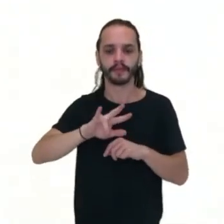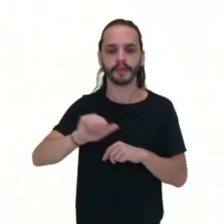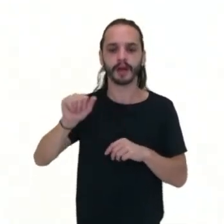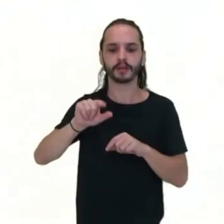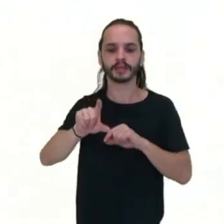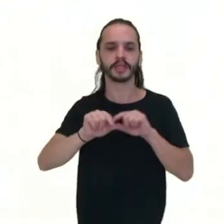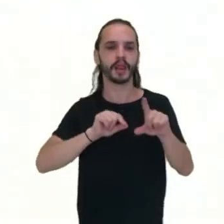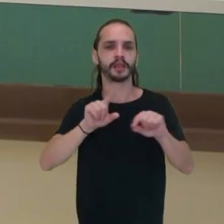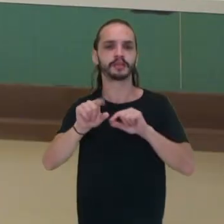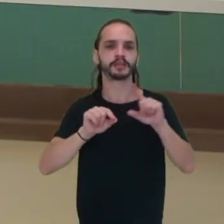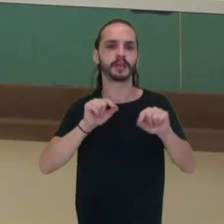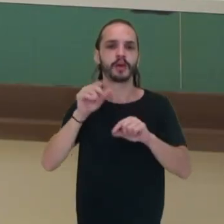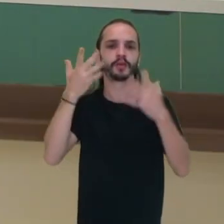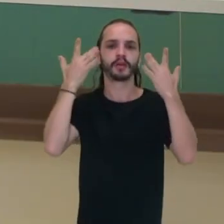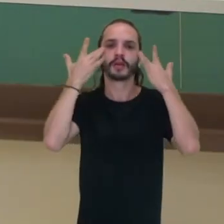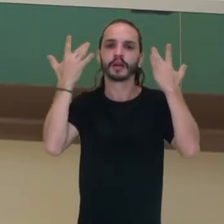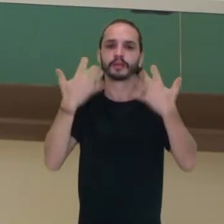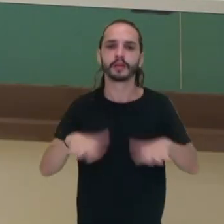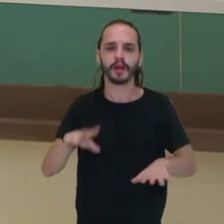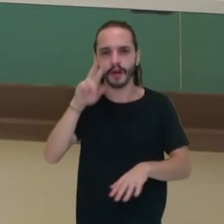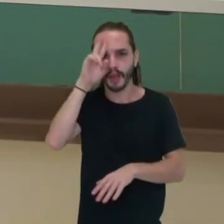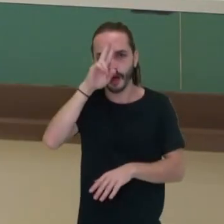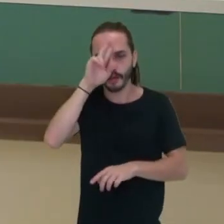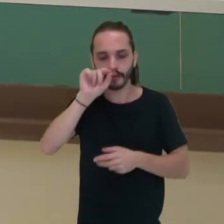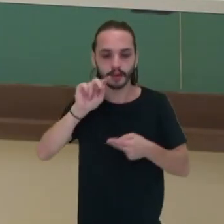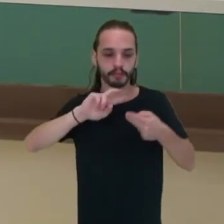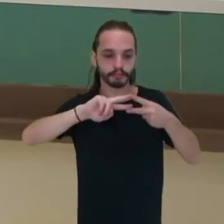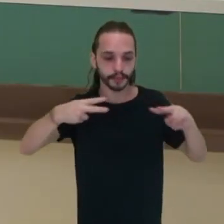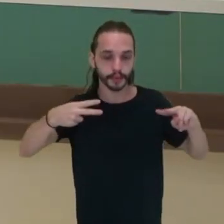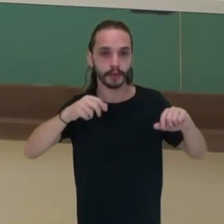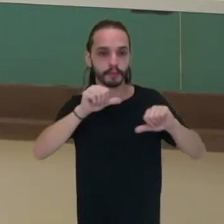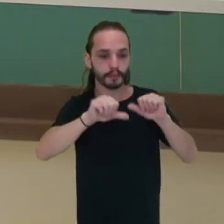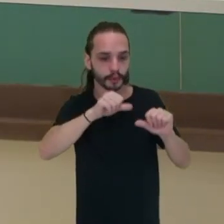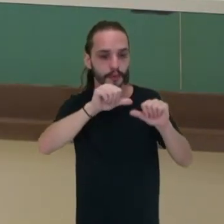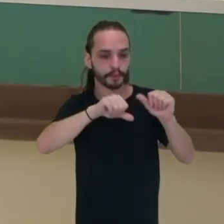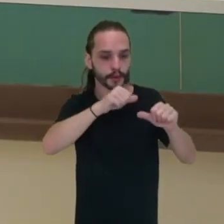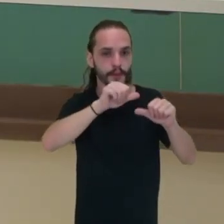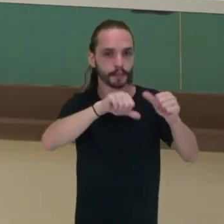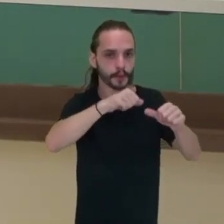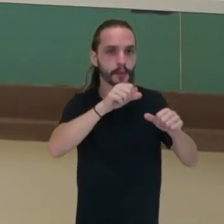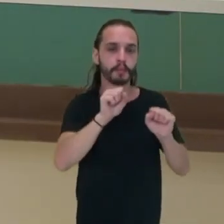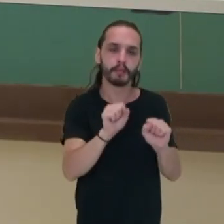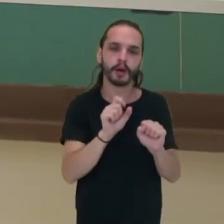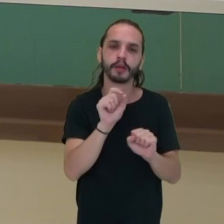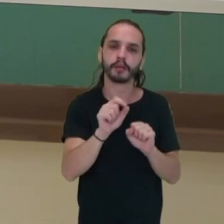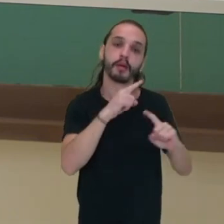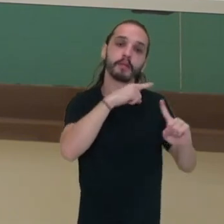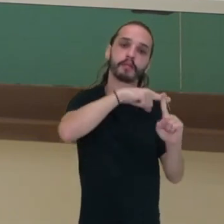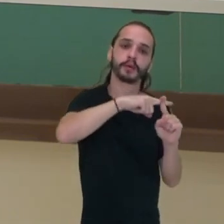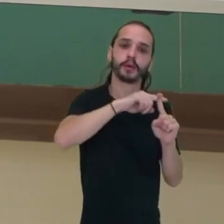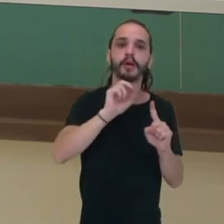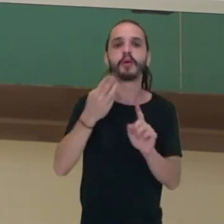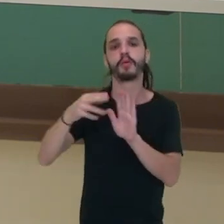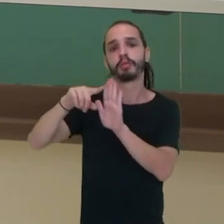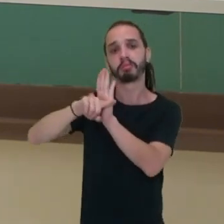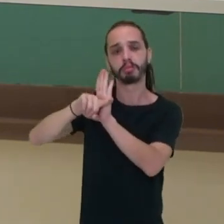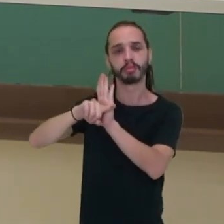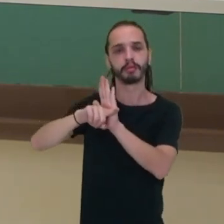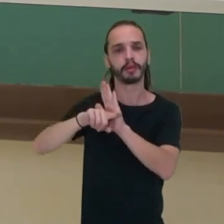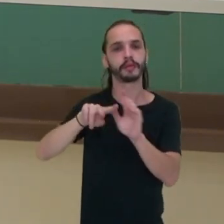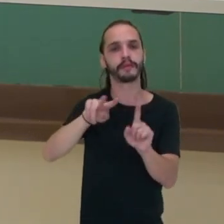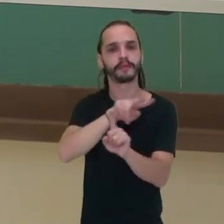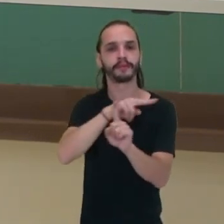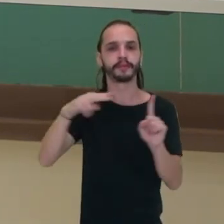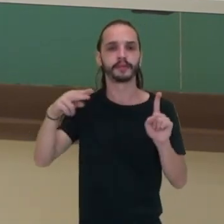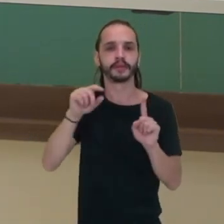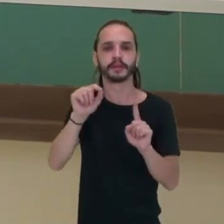atua. Lembrando que essas modificações, essas variabilidades, podem ser positivas ou negativas do ponto de vista